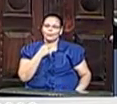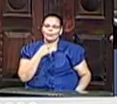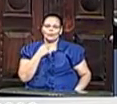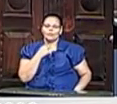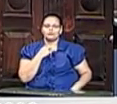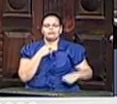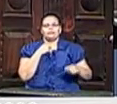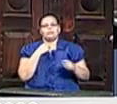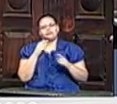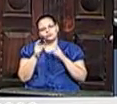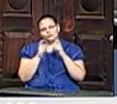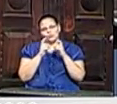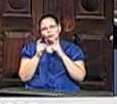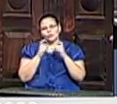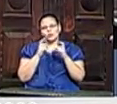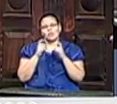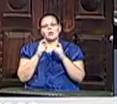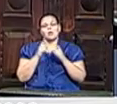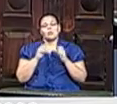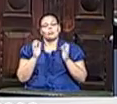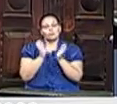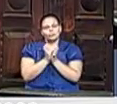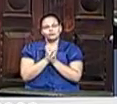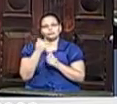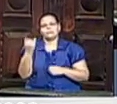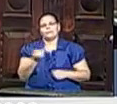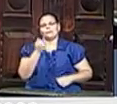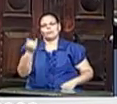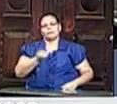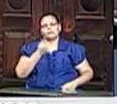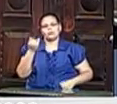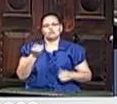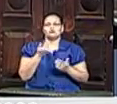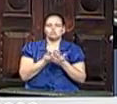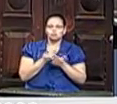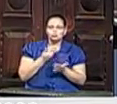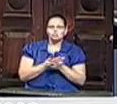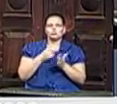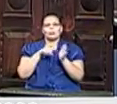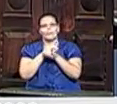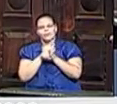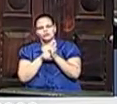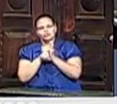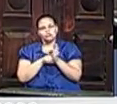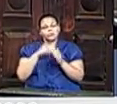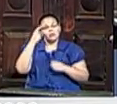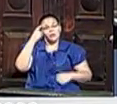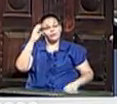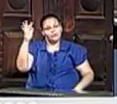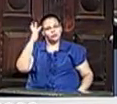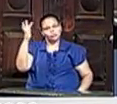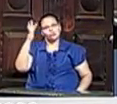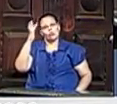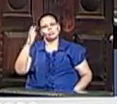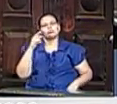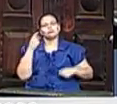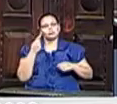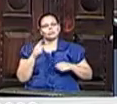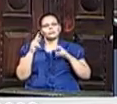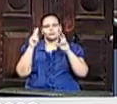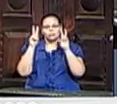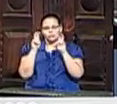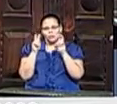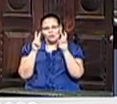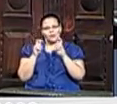de dialogar com um conjunto importante de estudos, pesquisas, reflexões acumuladas sobre o tema nas